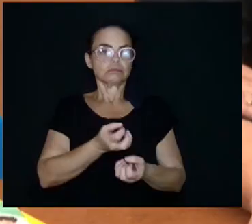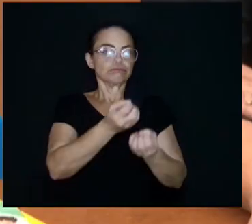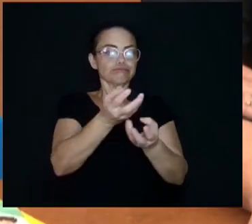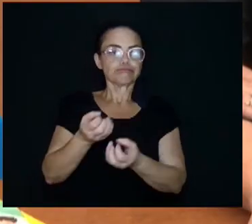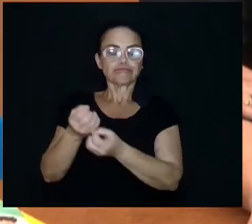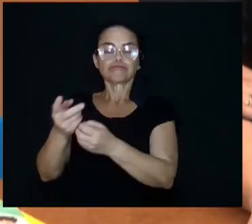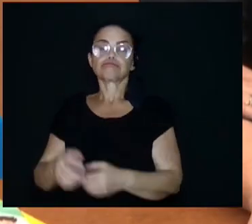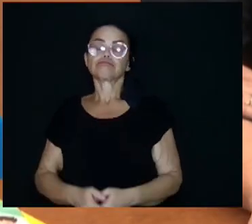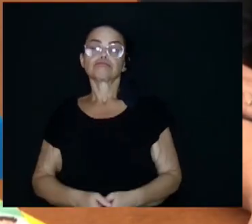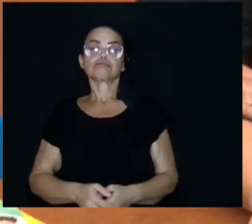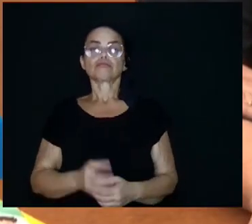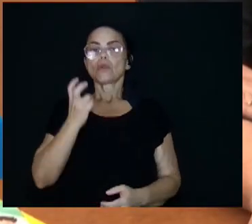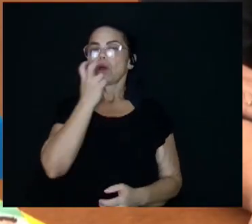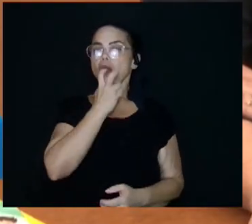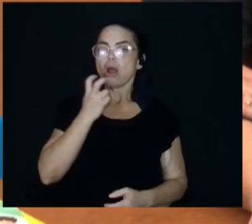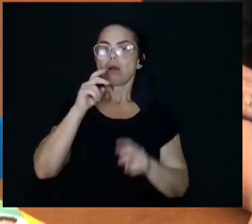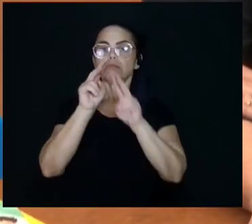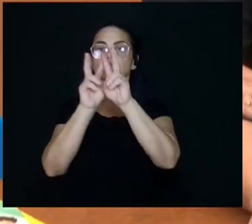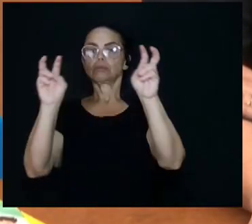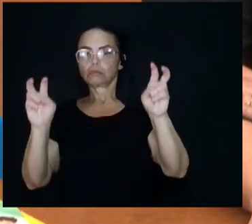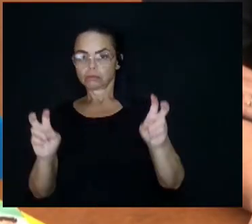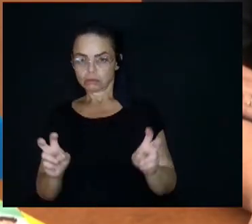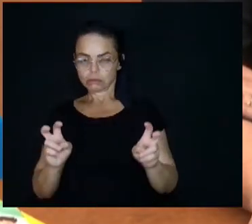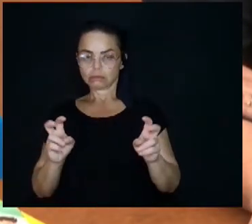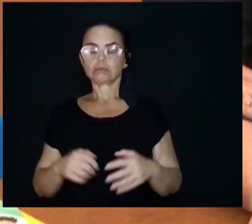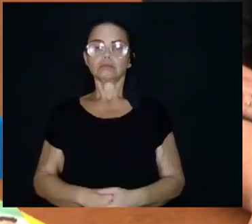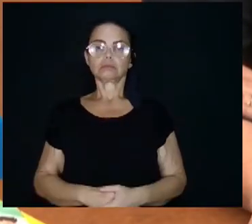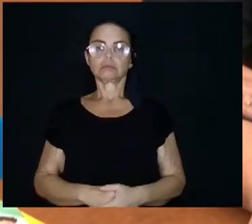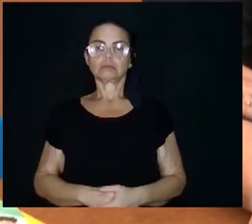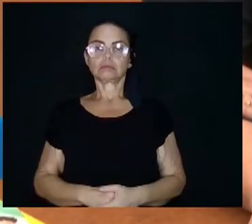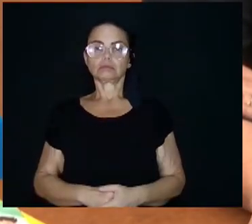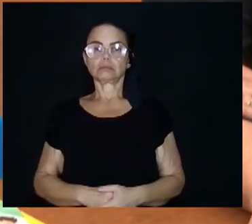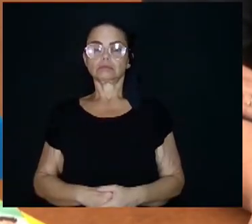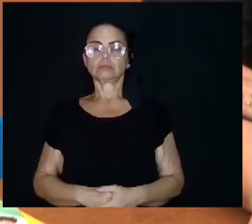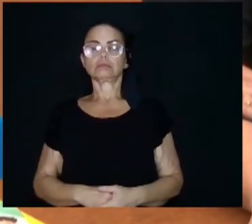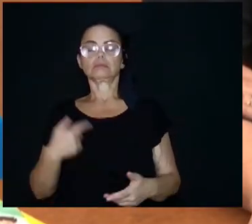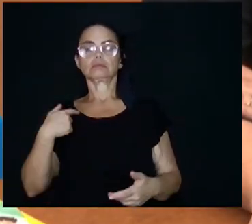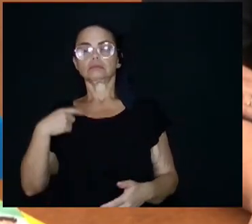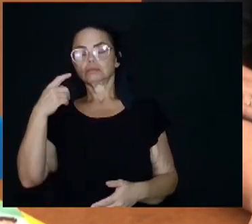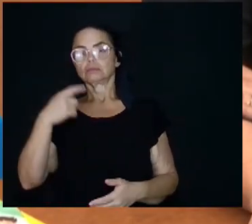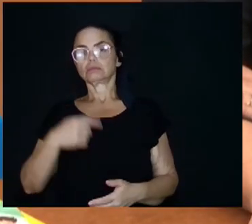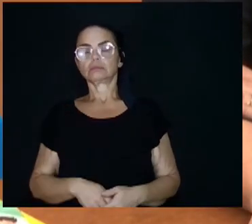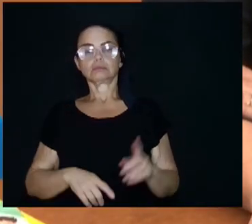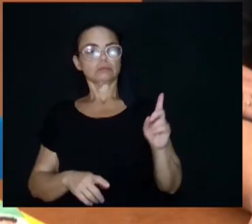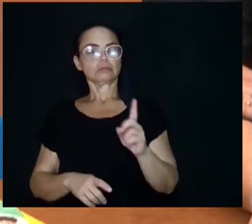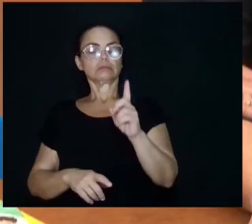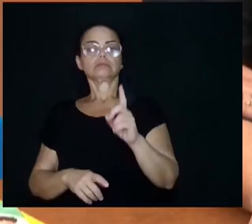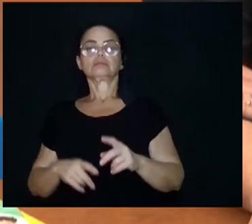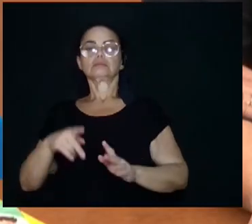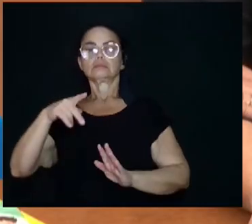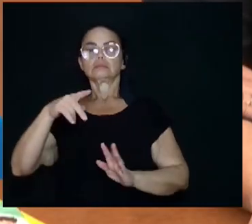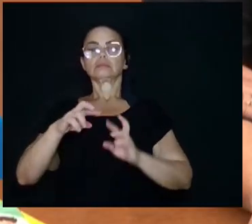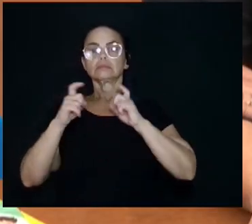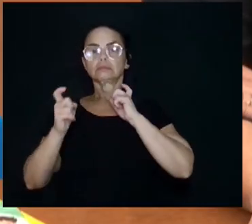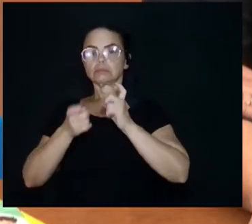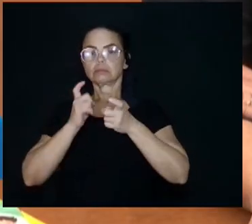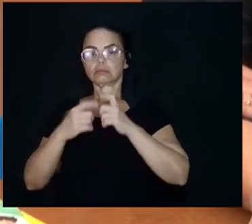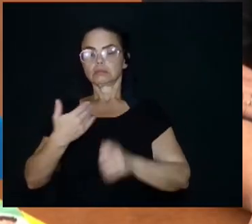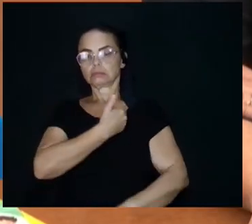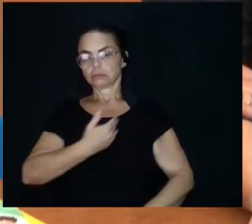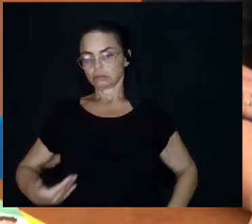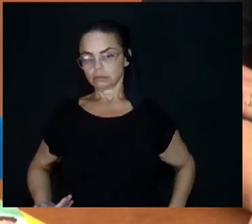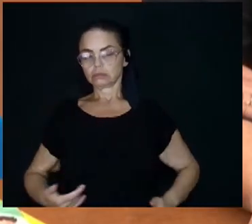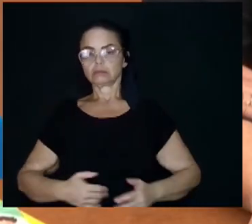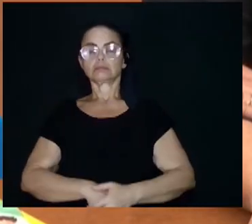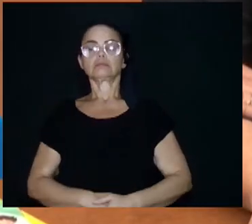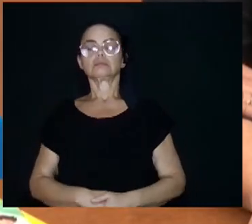do tema da nossa reunião de hoje. Então, apareceu ali como audiência pública, né, mas a gente vai debater um